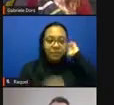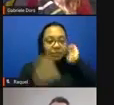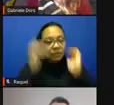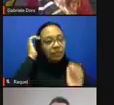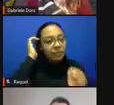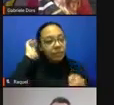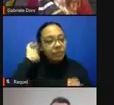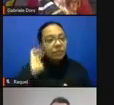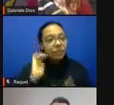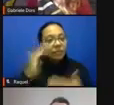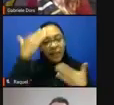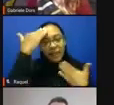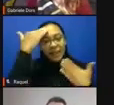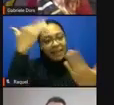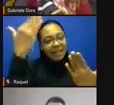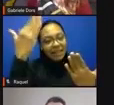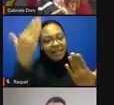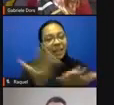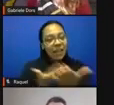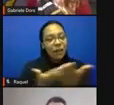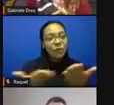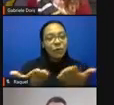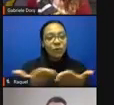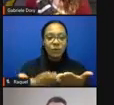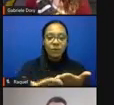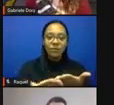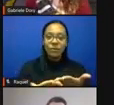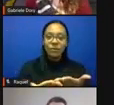Agradecer, então, todo mundo que...